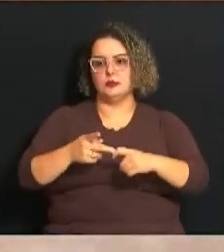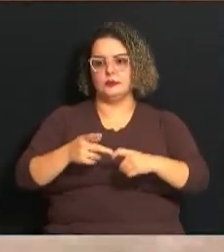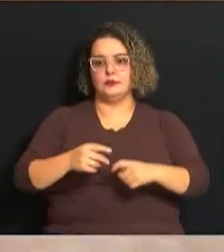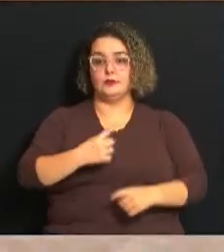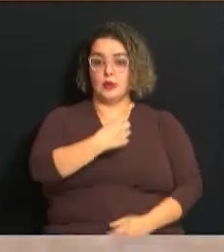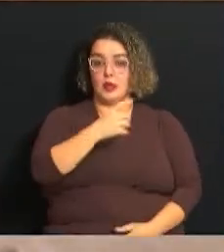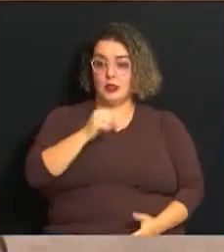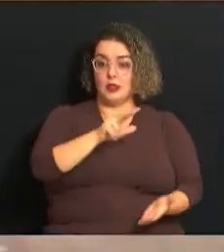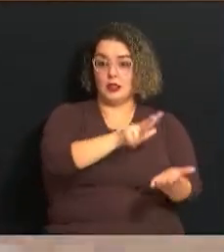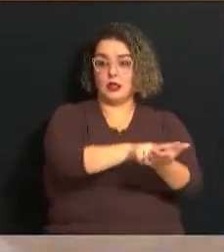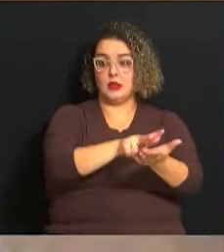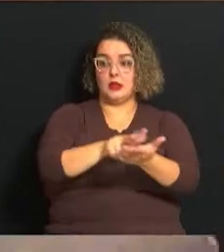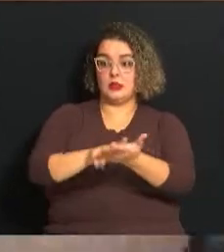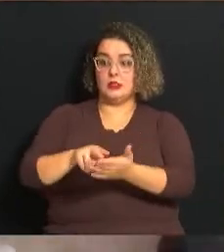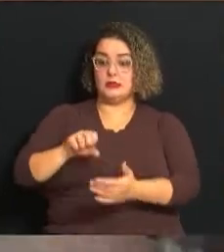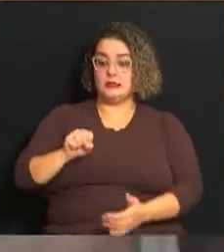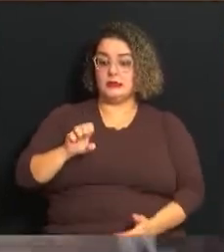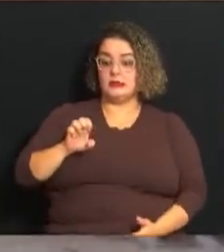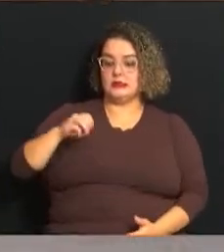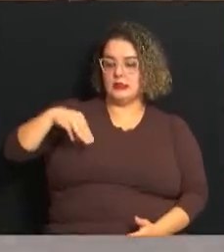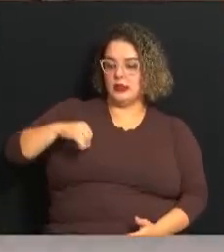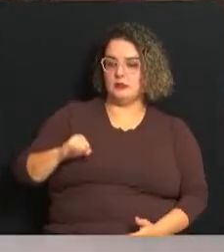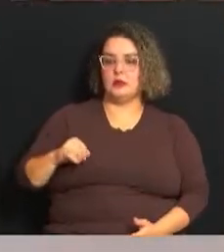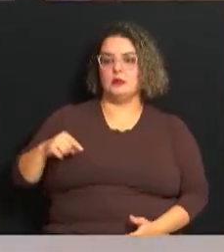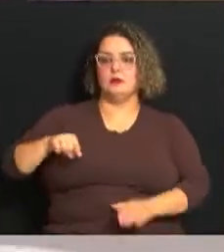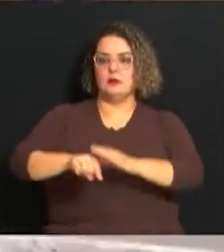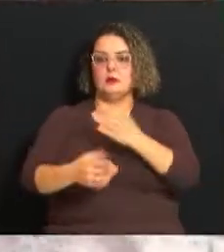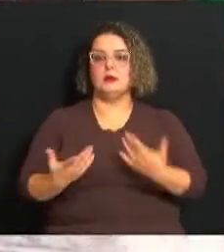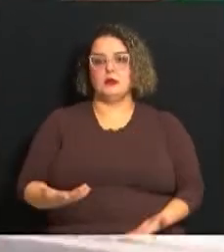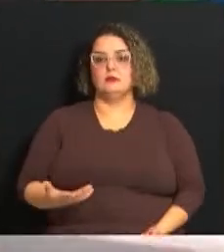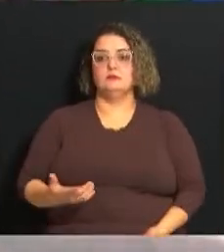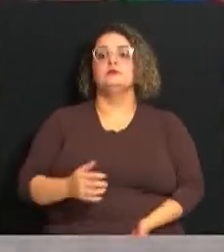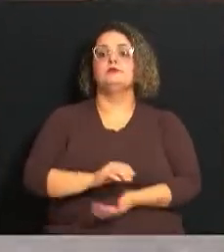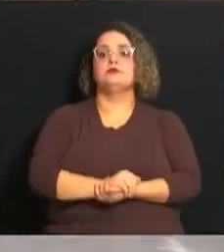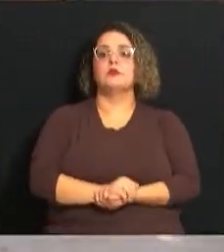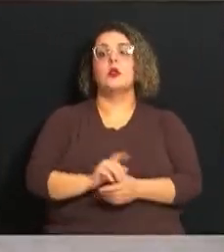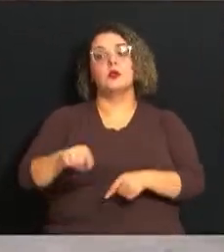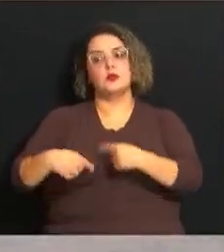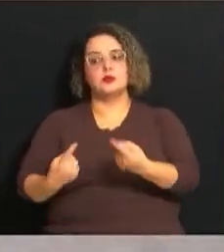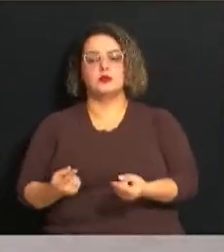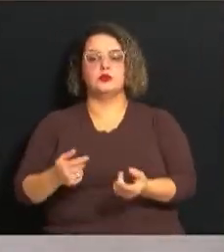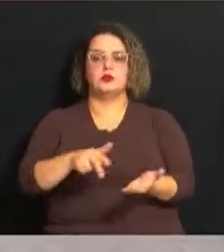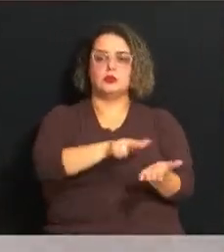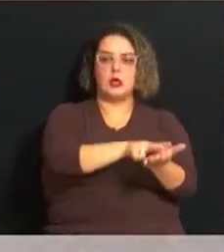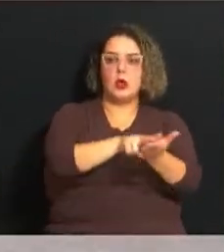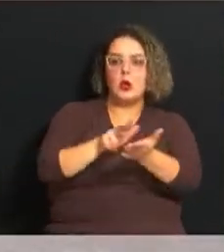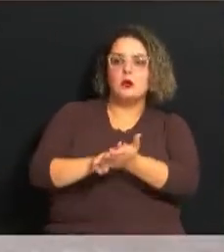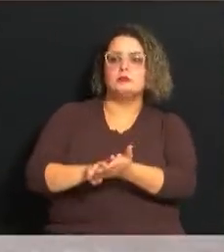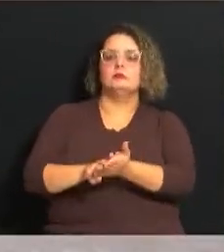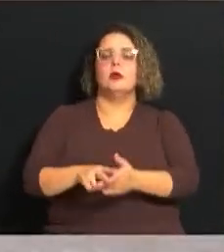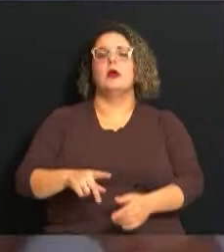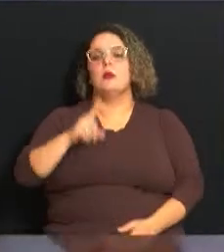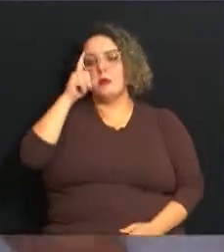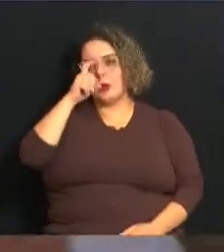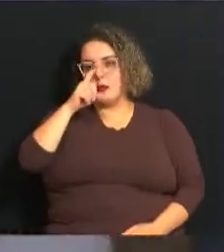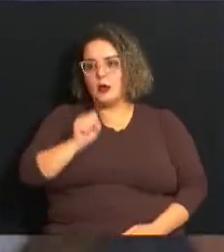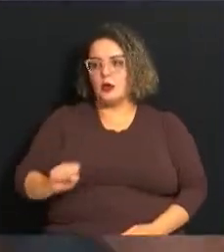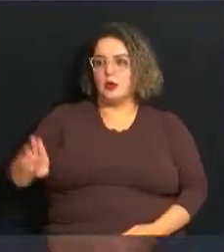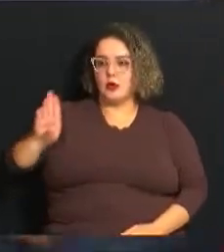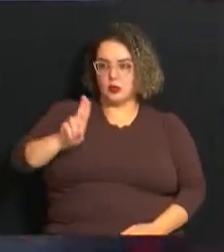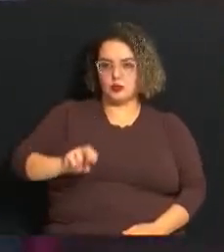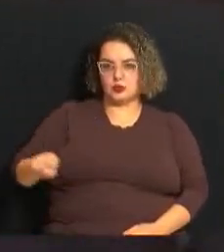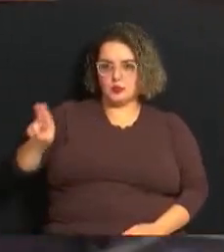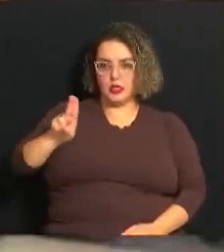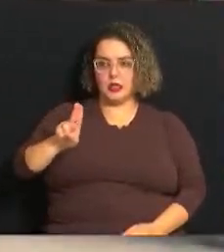leitos semi-intensivo e 5 de terapia intensiva para o Hospital da Unicamp. E para o Hospital Estadual de Sumaré, serão 5